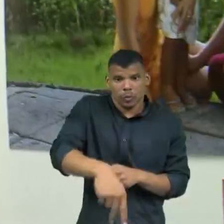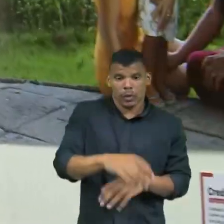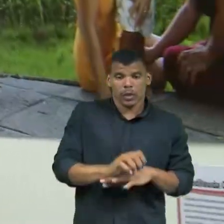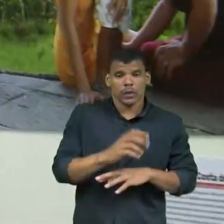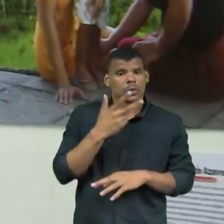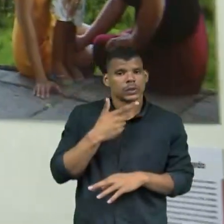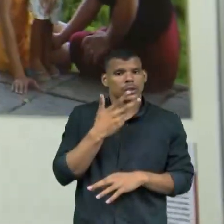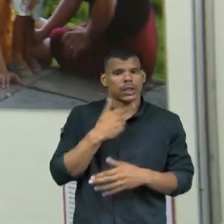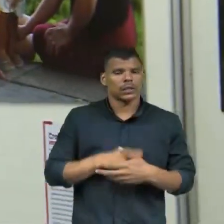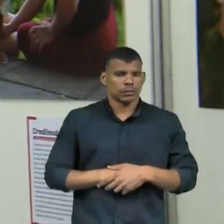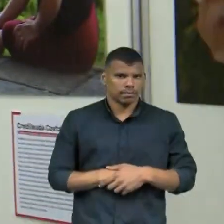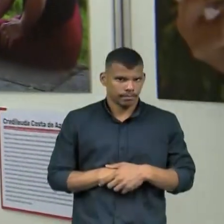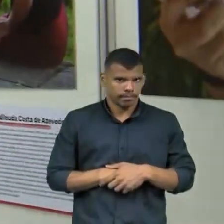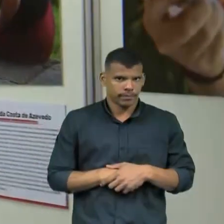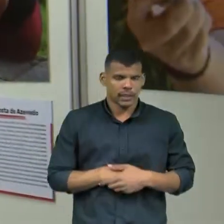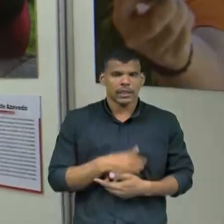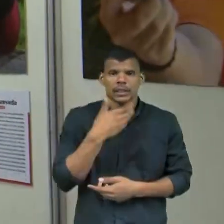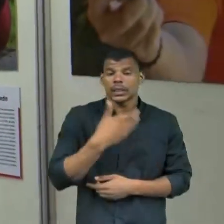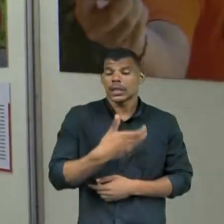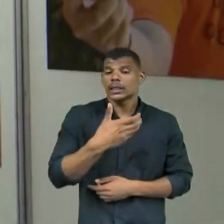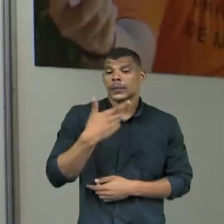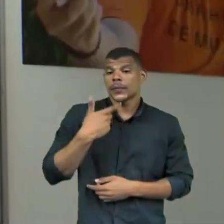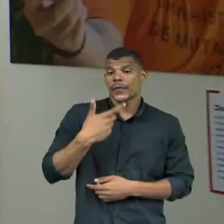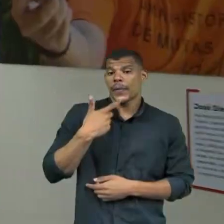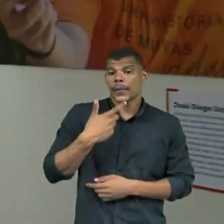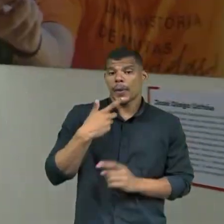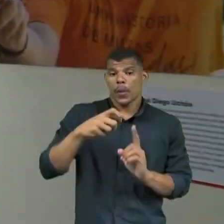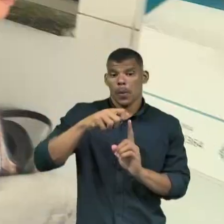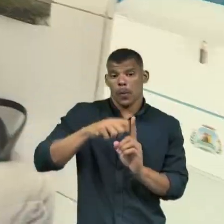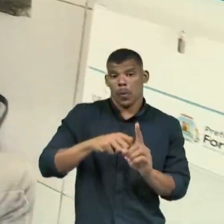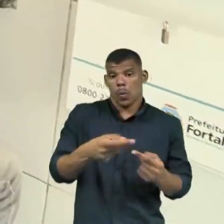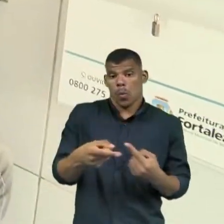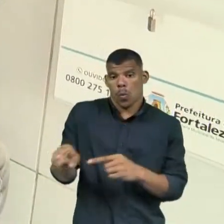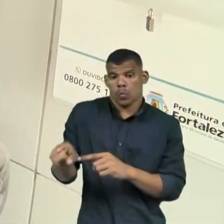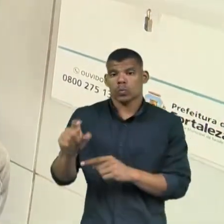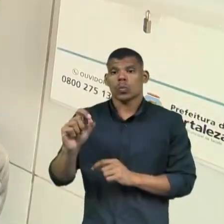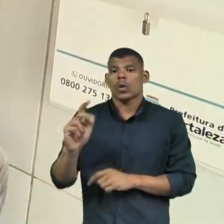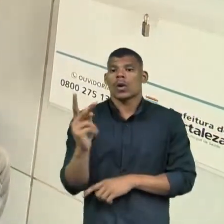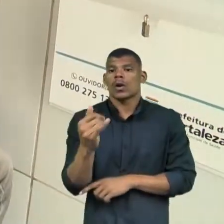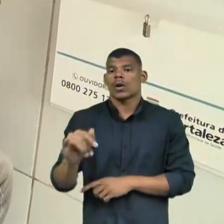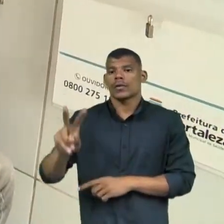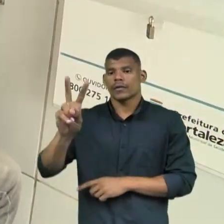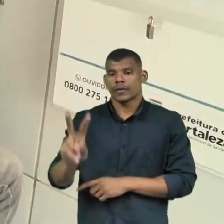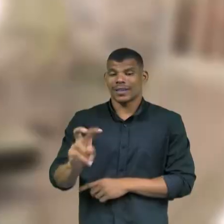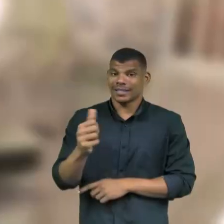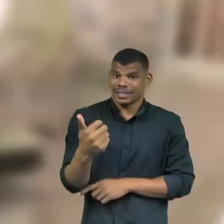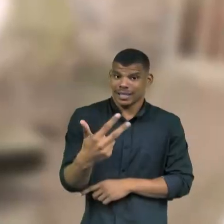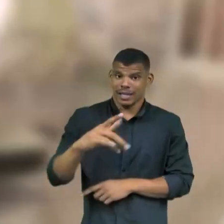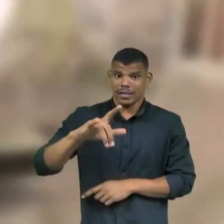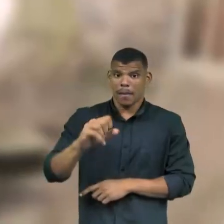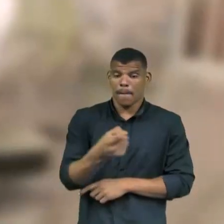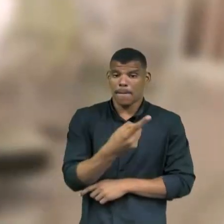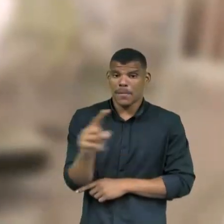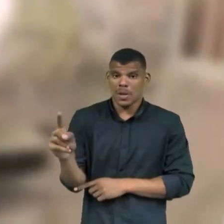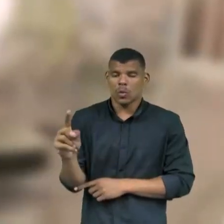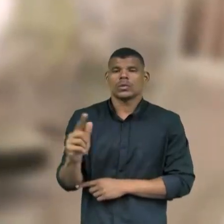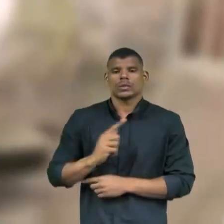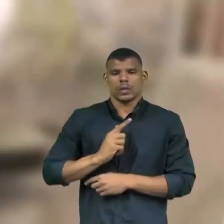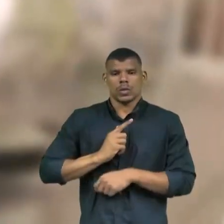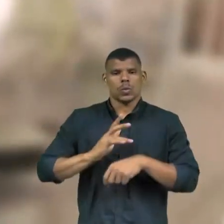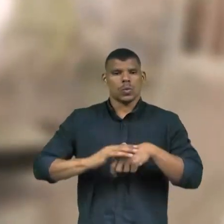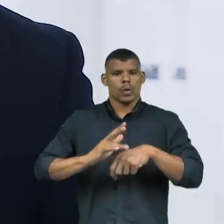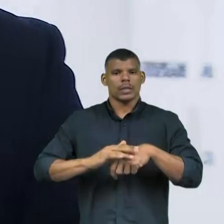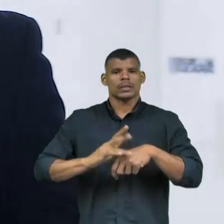de sensibilização e combate ao HIV. Cerca de 13 milhões de pessoas convivem com doenças raras no